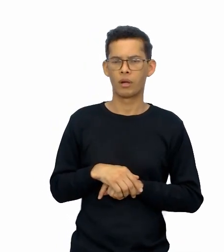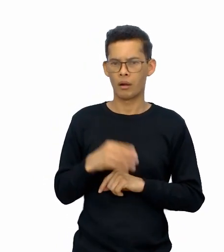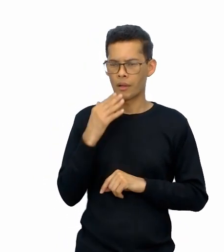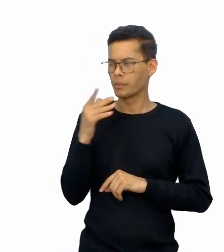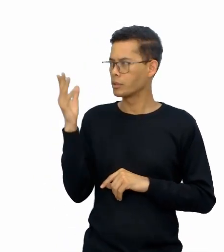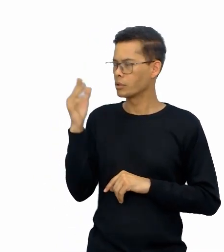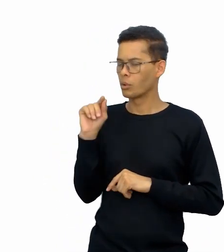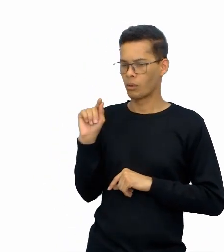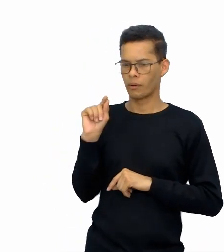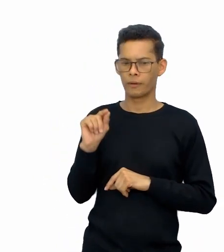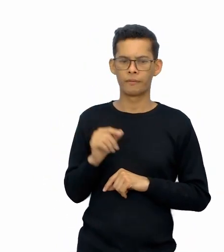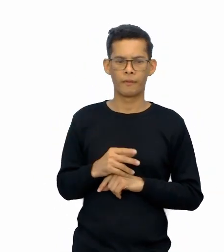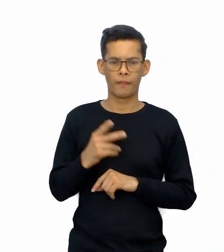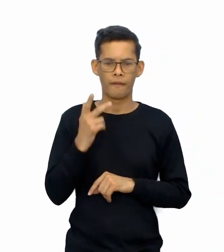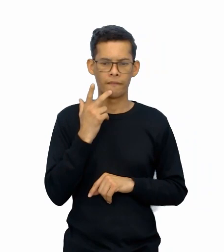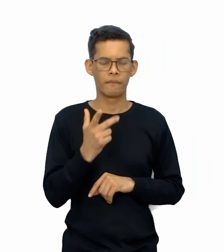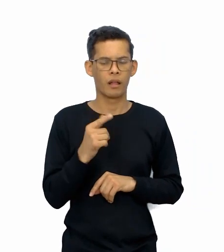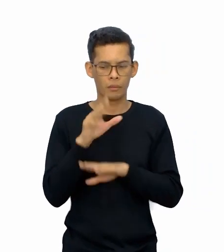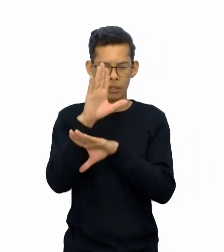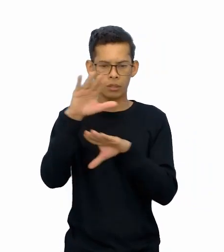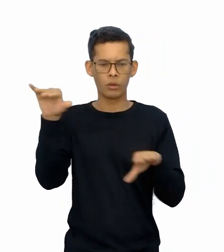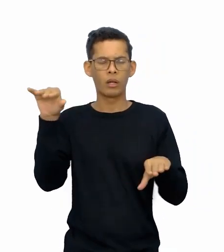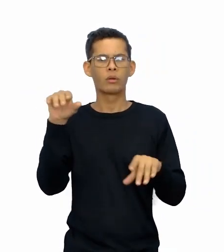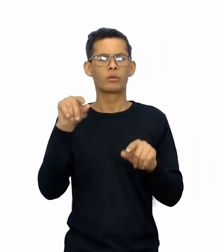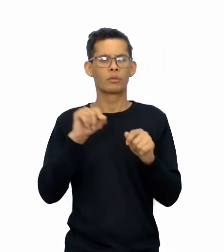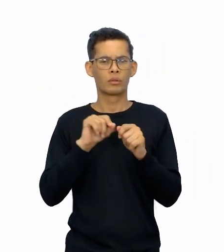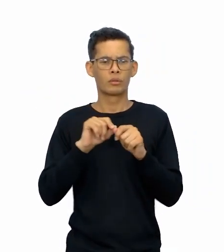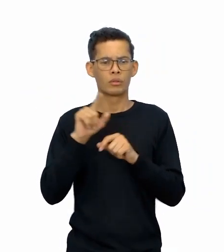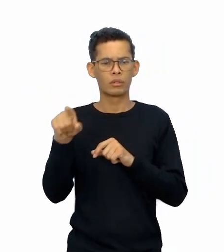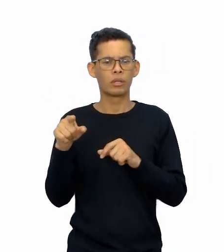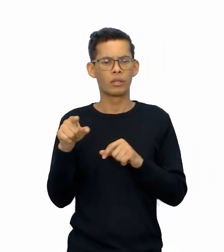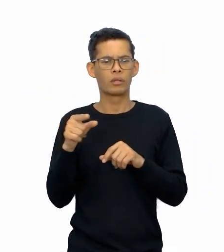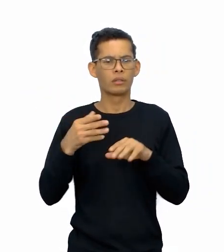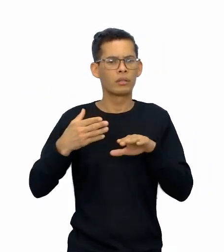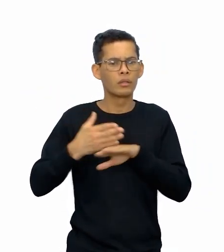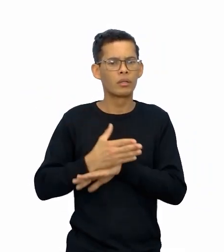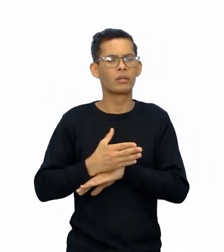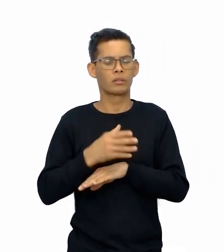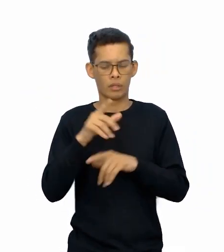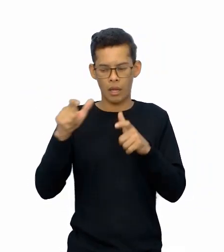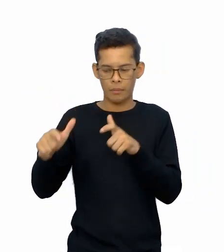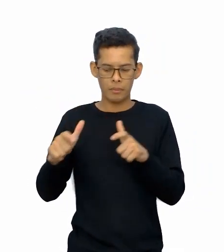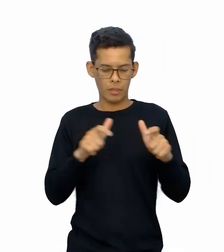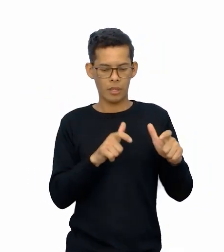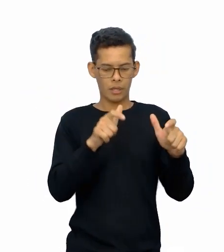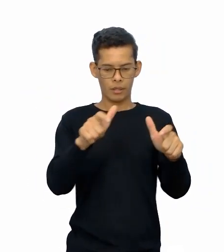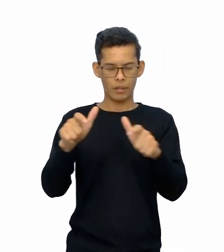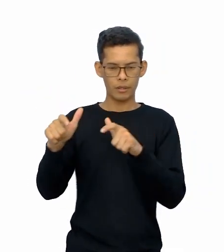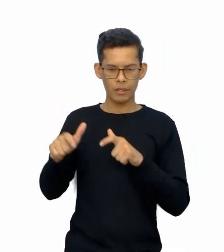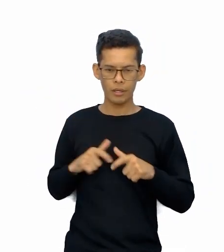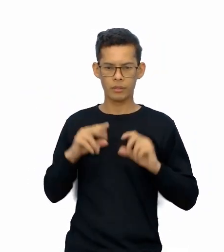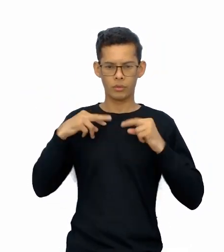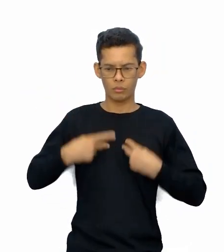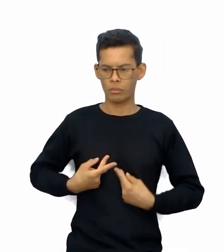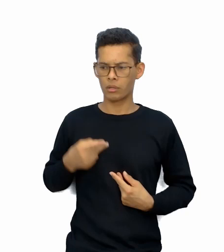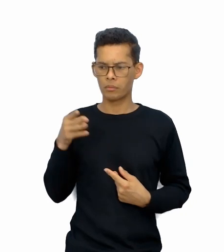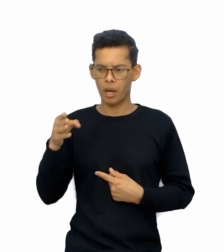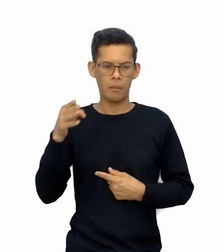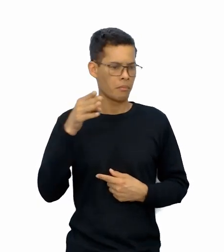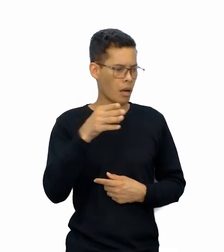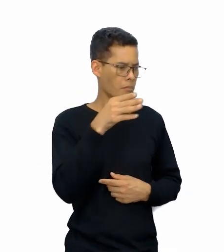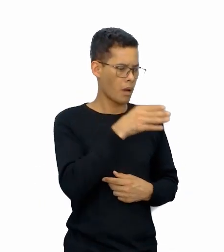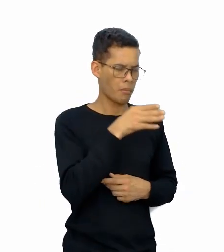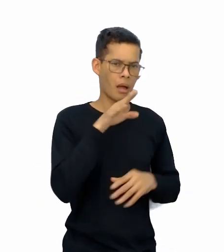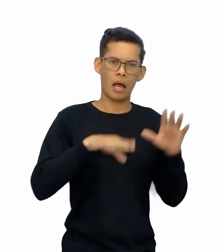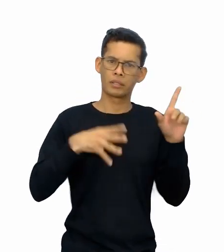claro. Então, ele fala para que o estudante, né, ao interferir nos ambientes, né, o ser humano pode gerar impactos